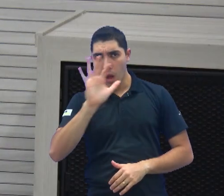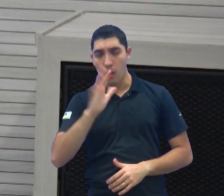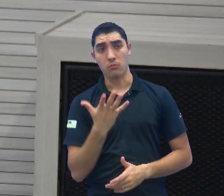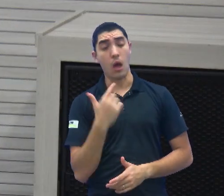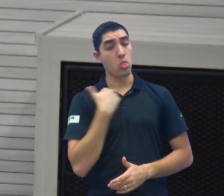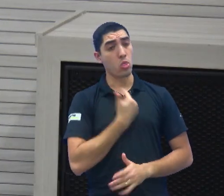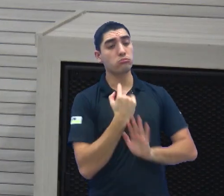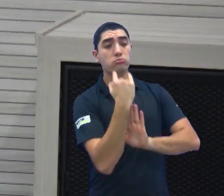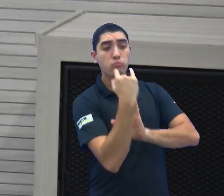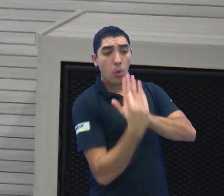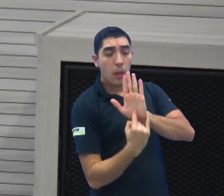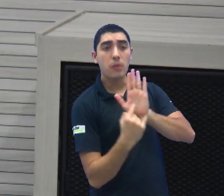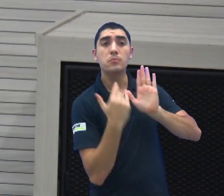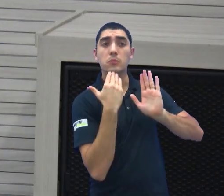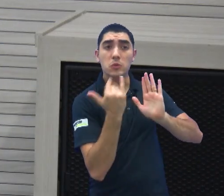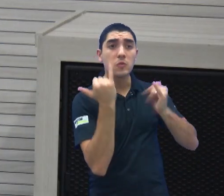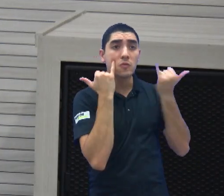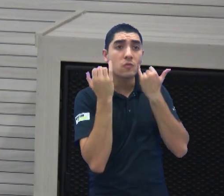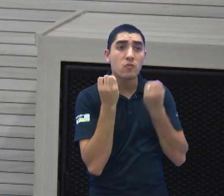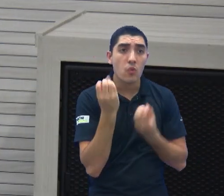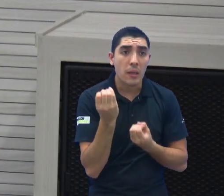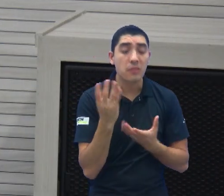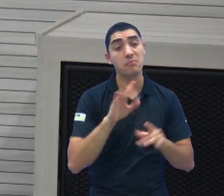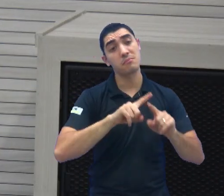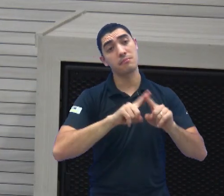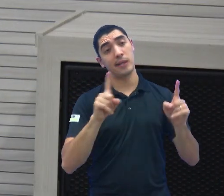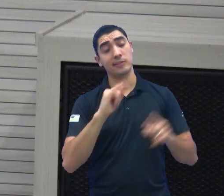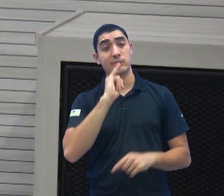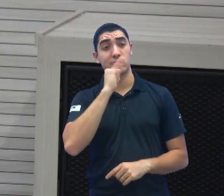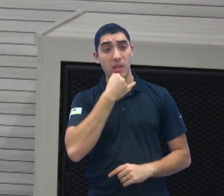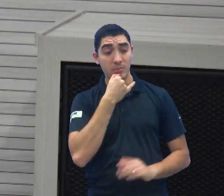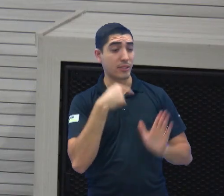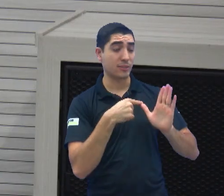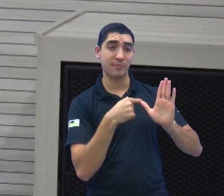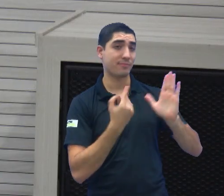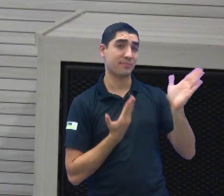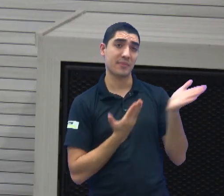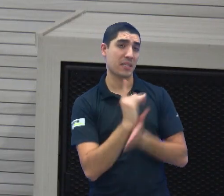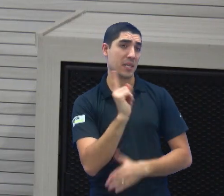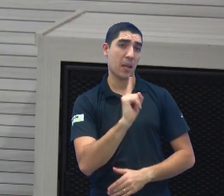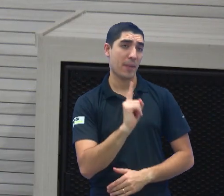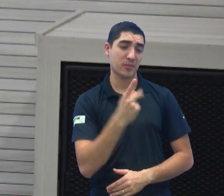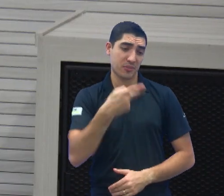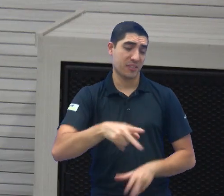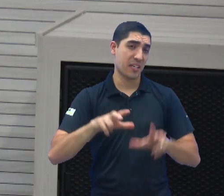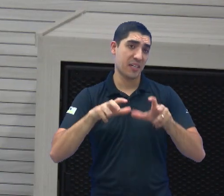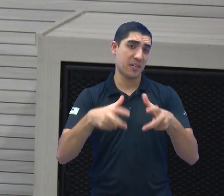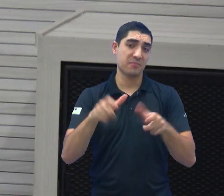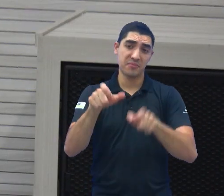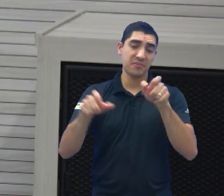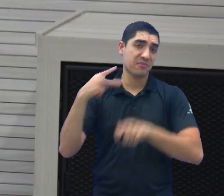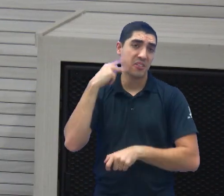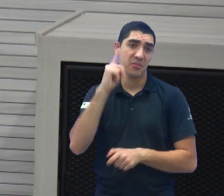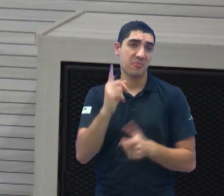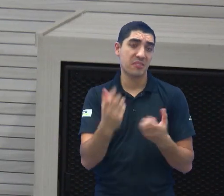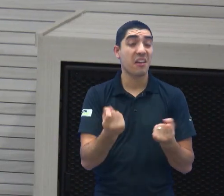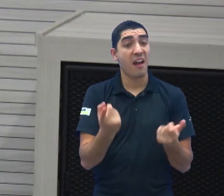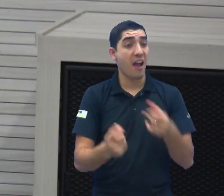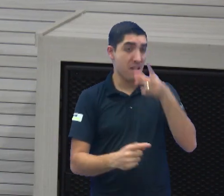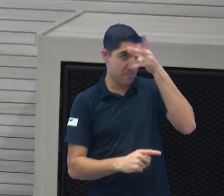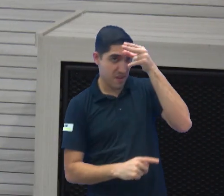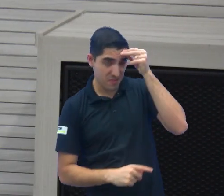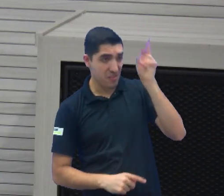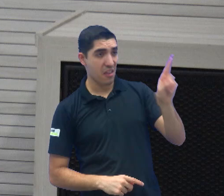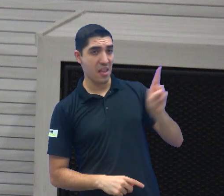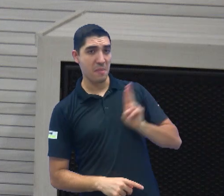pedindo informação, mas infelizmente o nosso requerimento foi barrado na Câmara Municipal e a Prefeitura não vai precisar